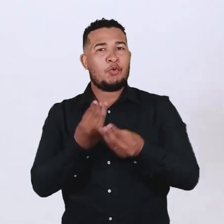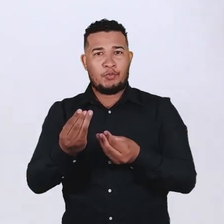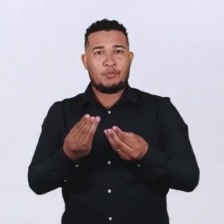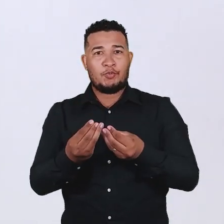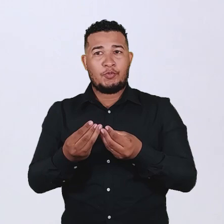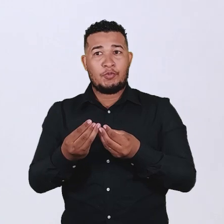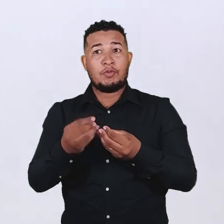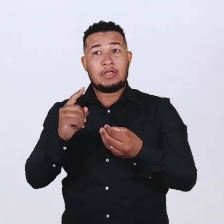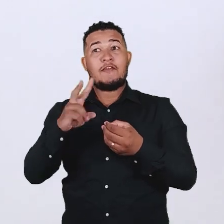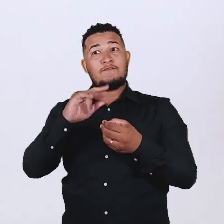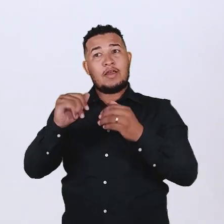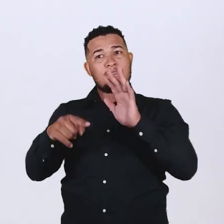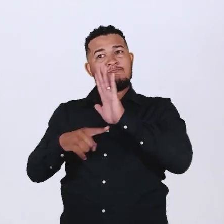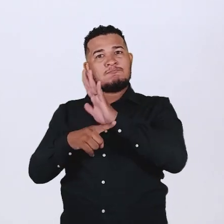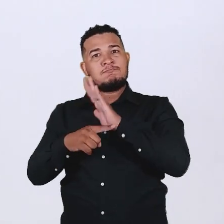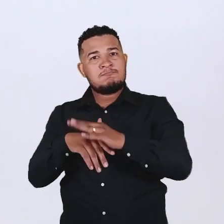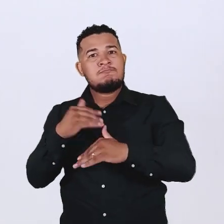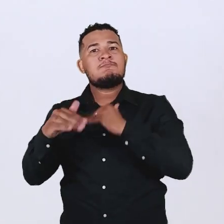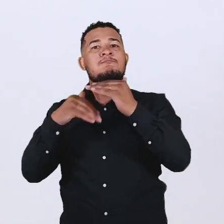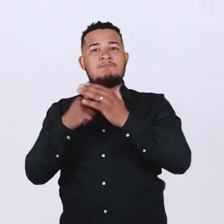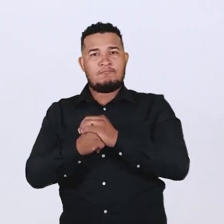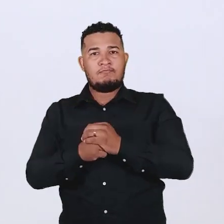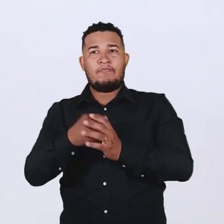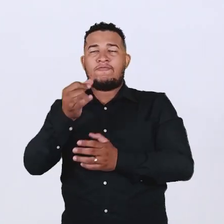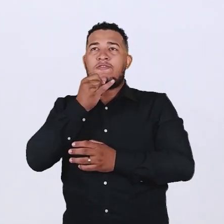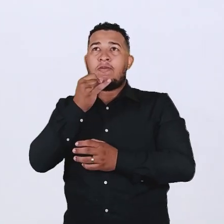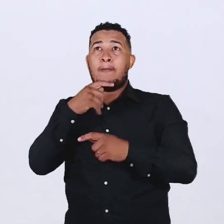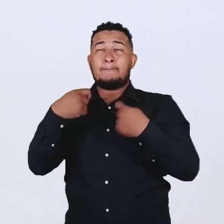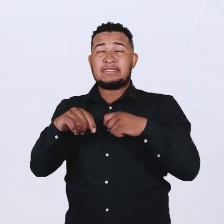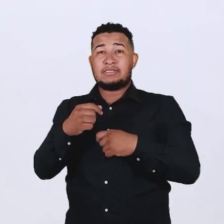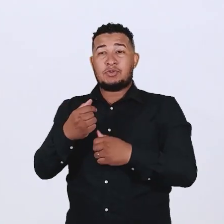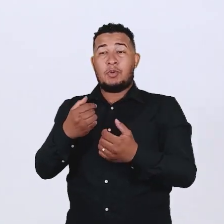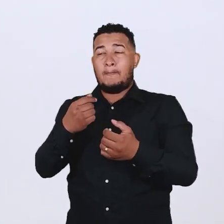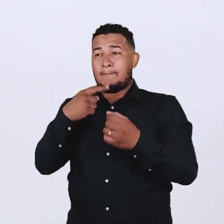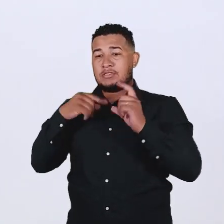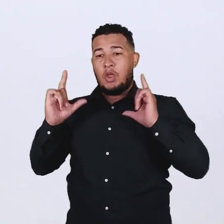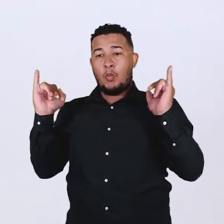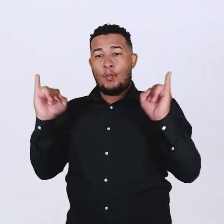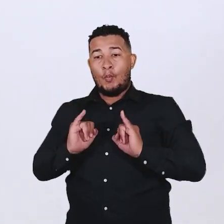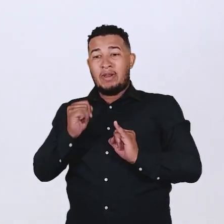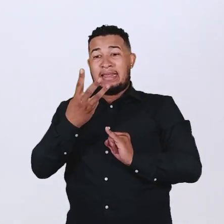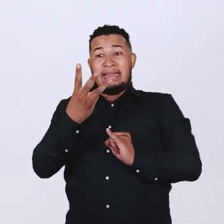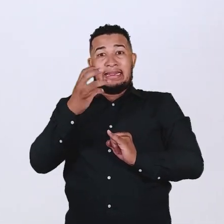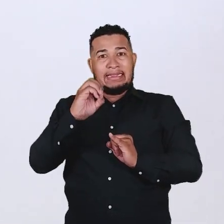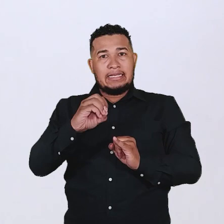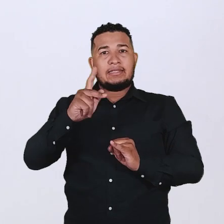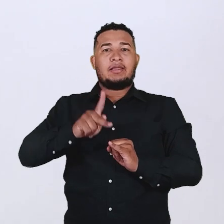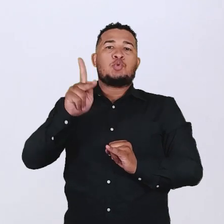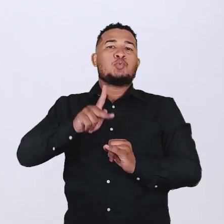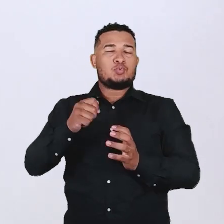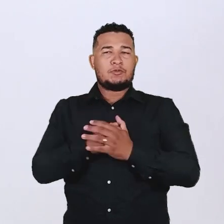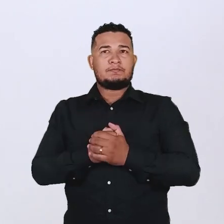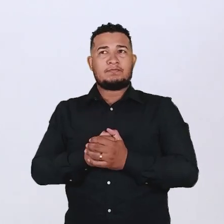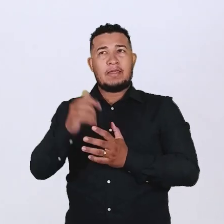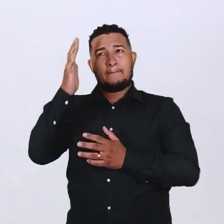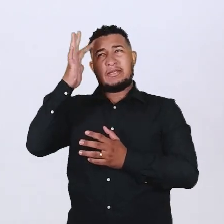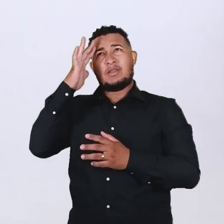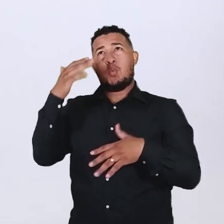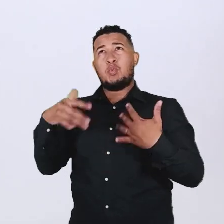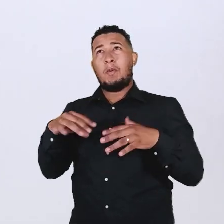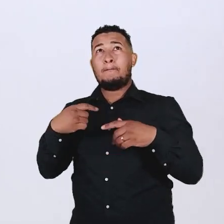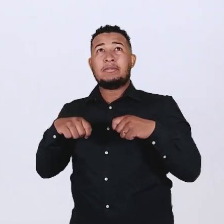semana? Então, esses marcos alcançados nos ajudam. Ah, eu tenho que perder 30 quilos. Então, quando você olha, quando